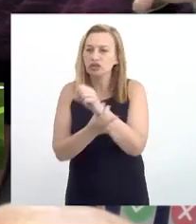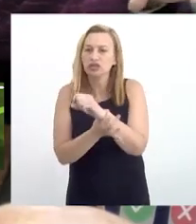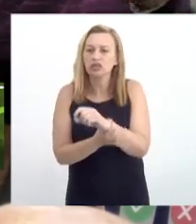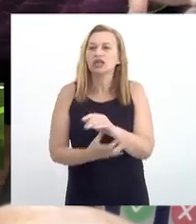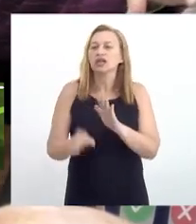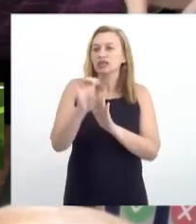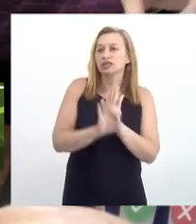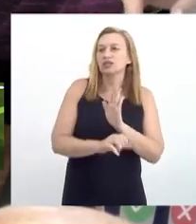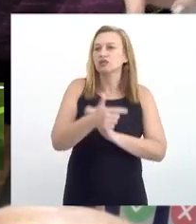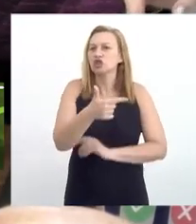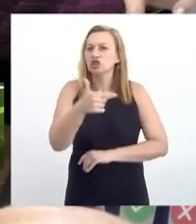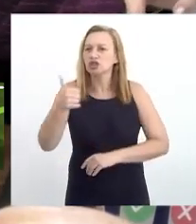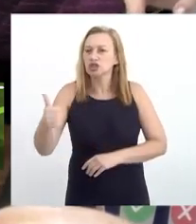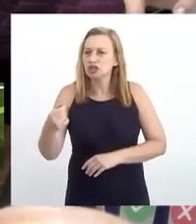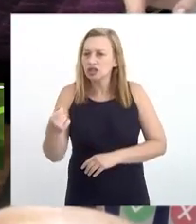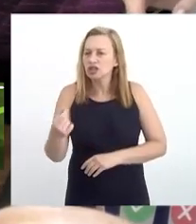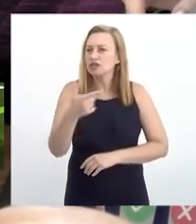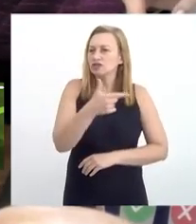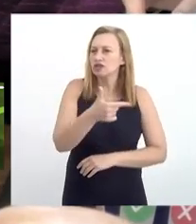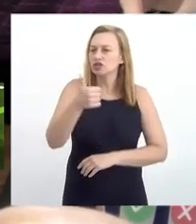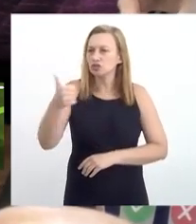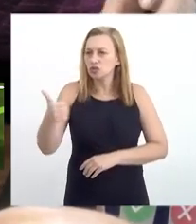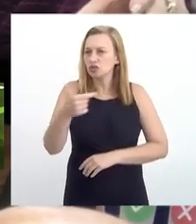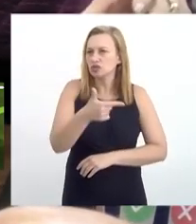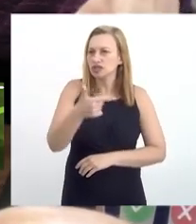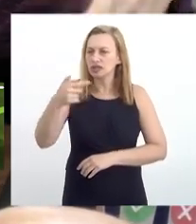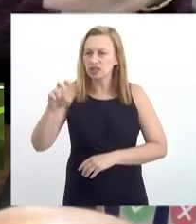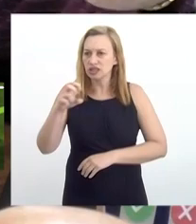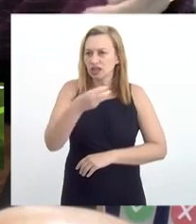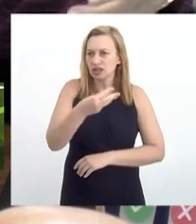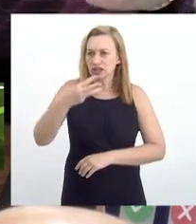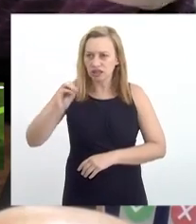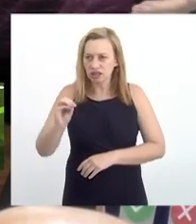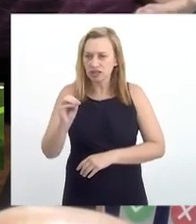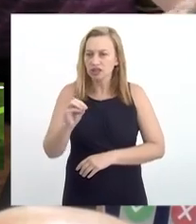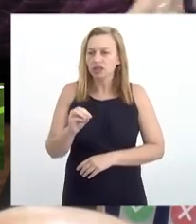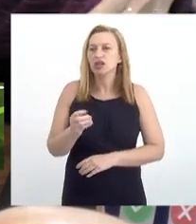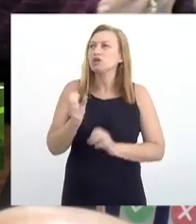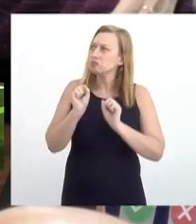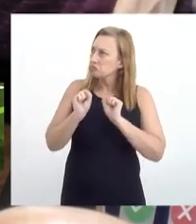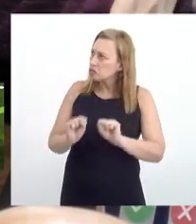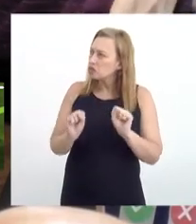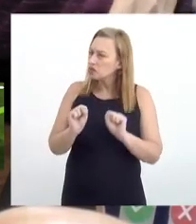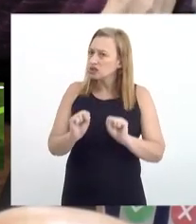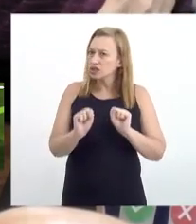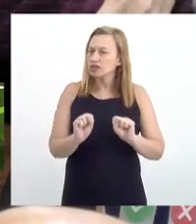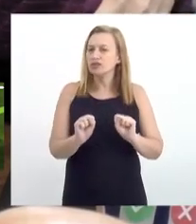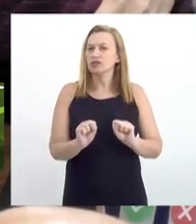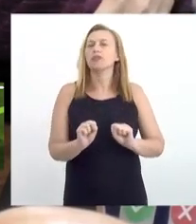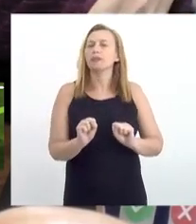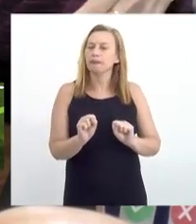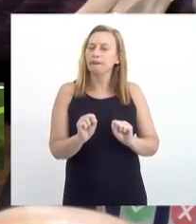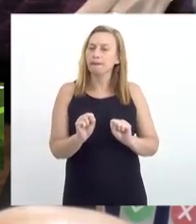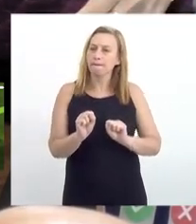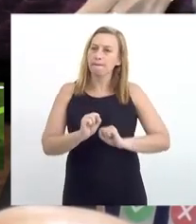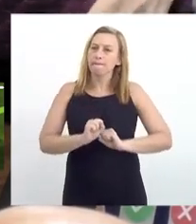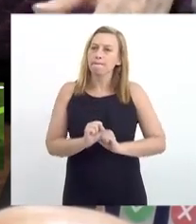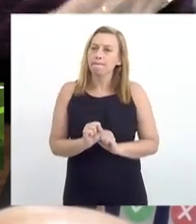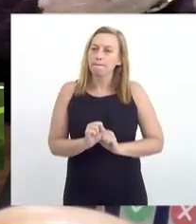emendas 20 e 22, de 25 a 30. Então, ver se é possível, considerando a